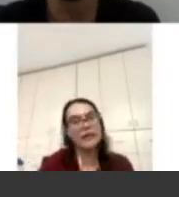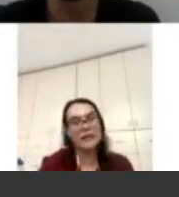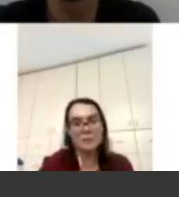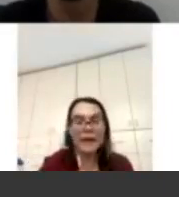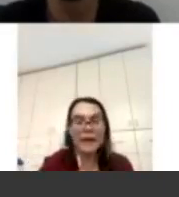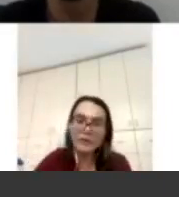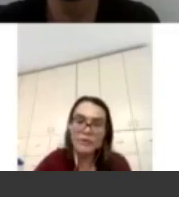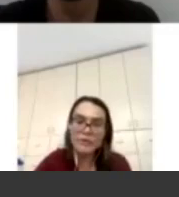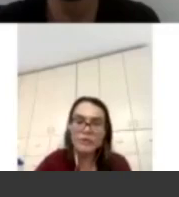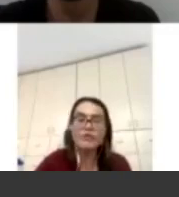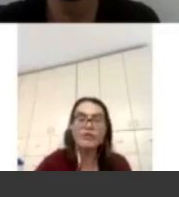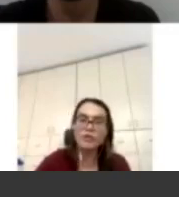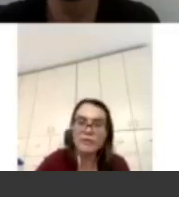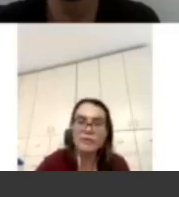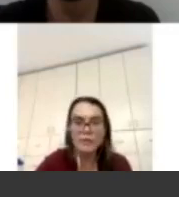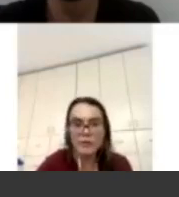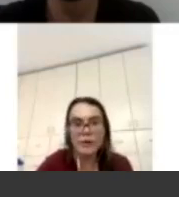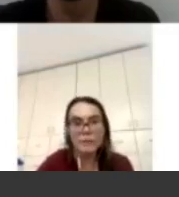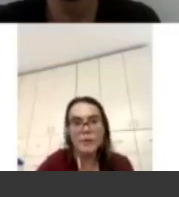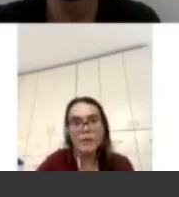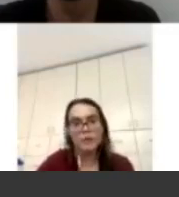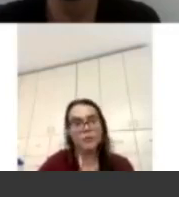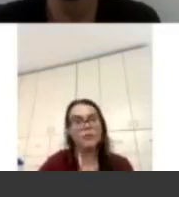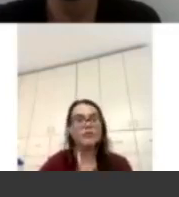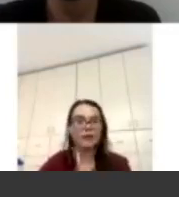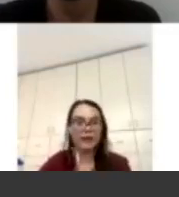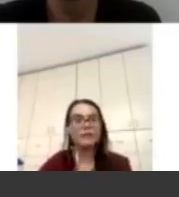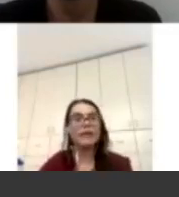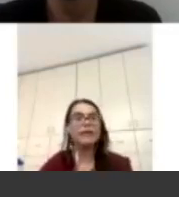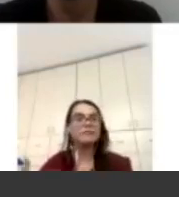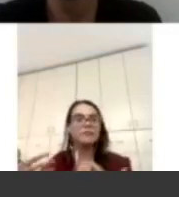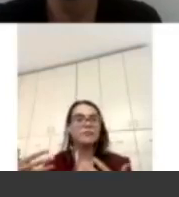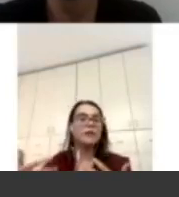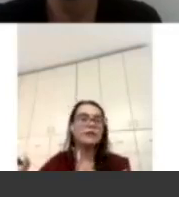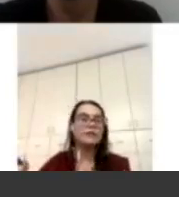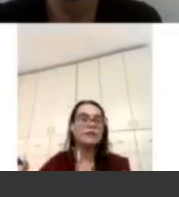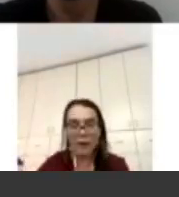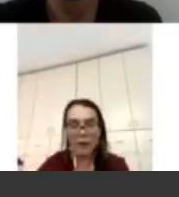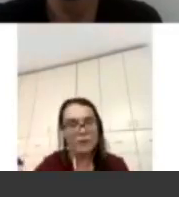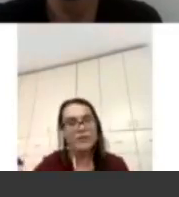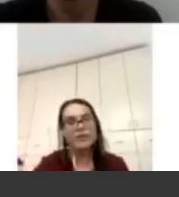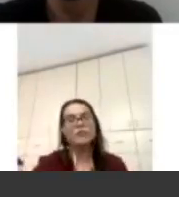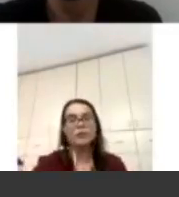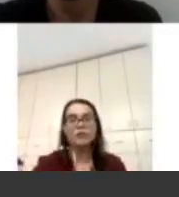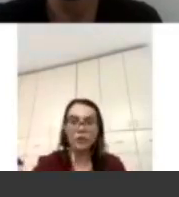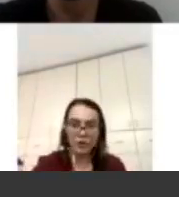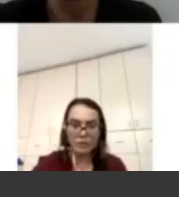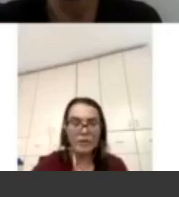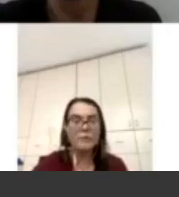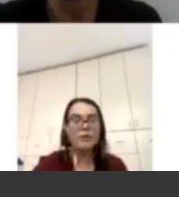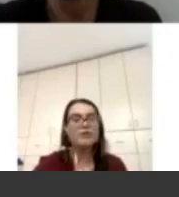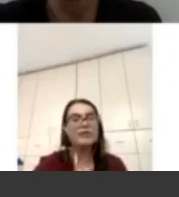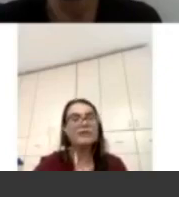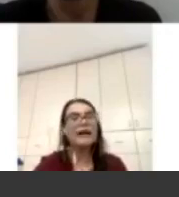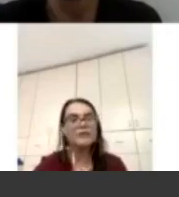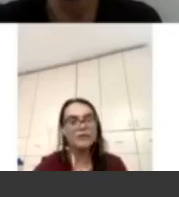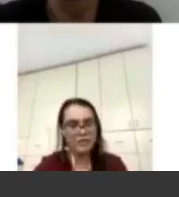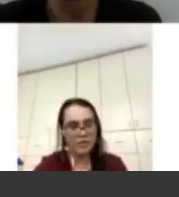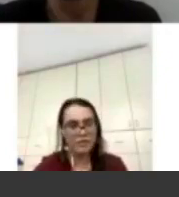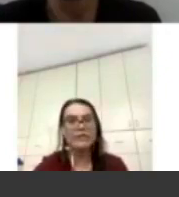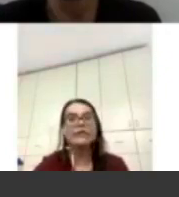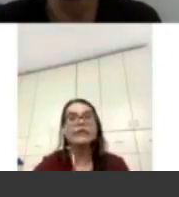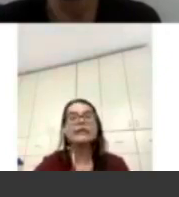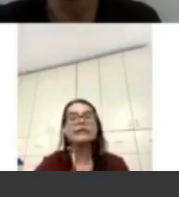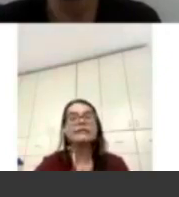temos resultados para além dos estudos de motivação profissional. Quando o profissional tem um respaldo de um protocolo que ele pode utilizar no dia